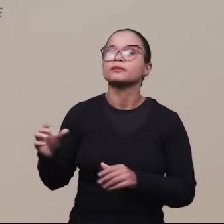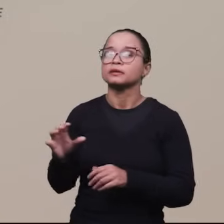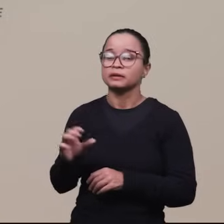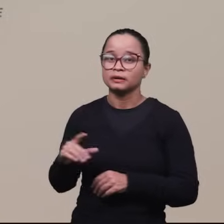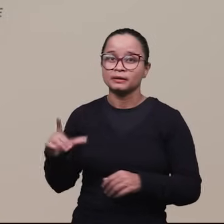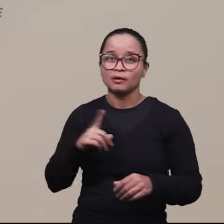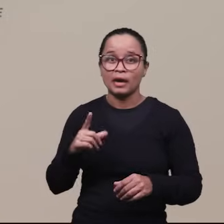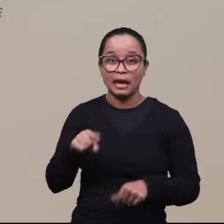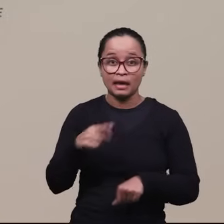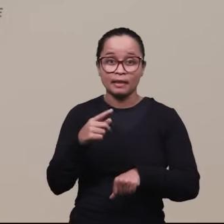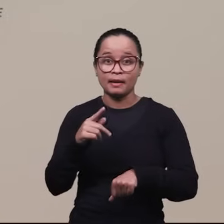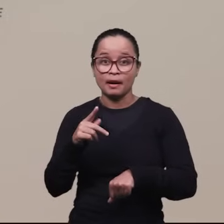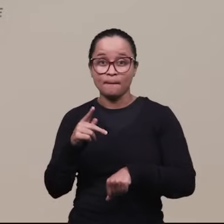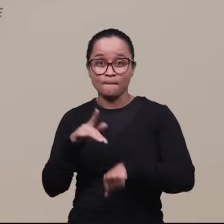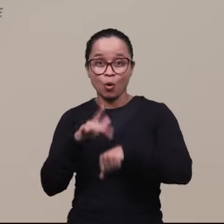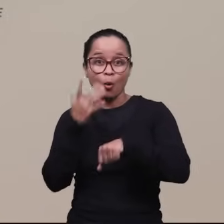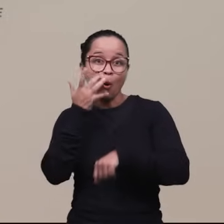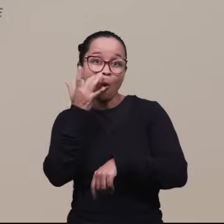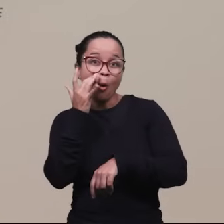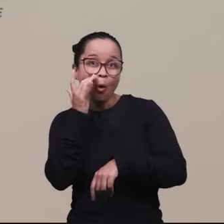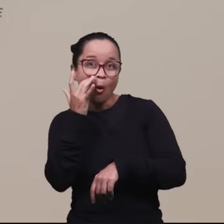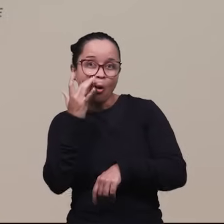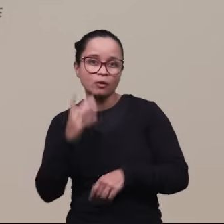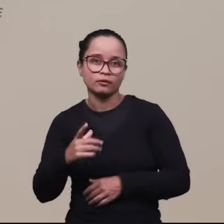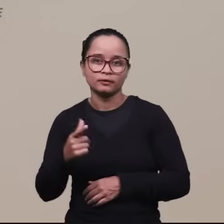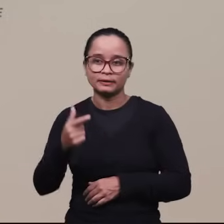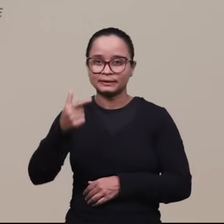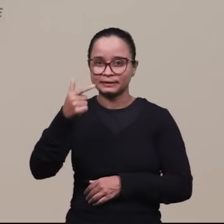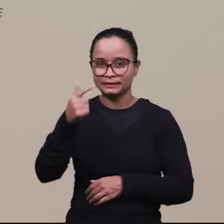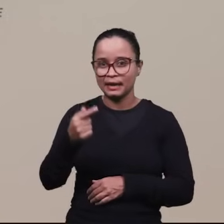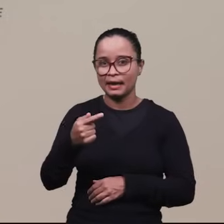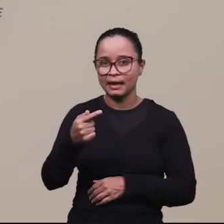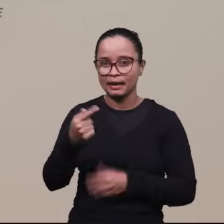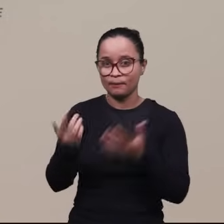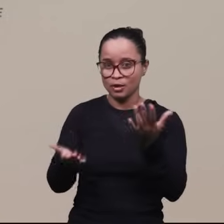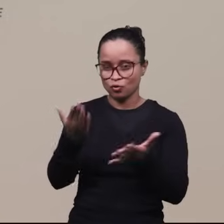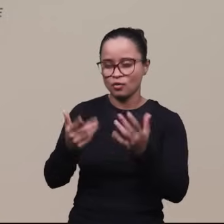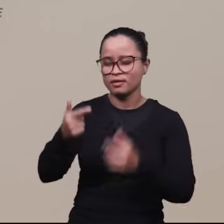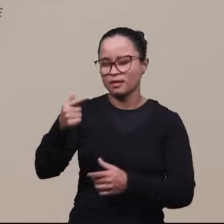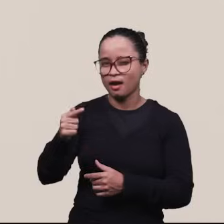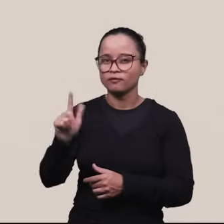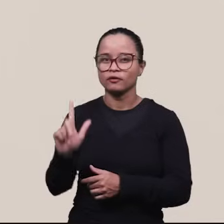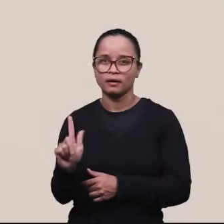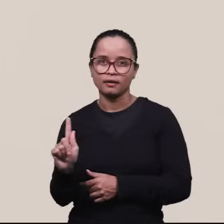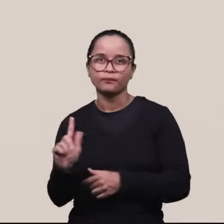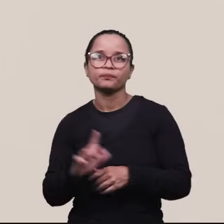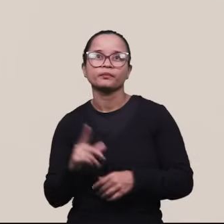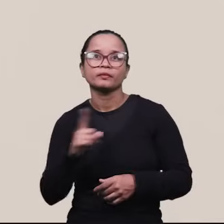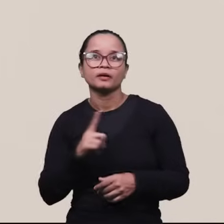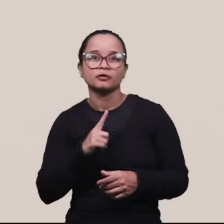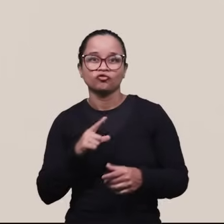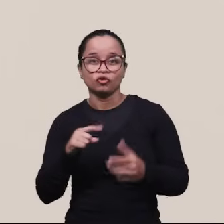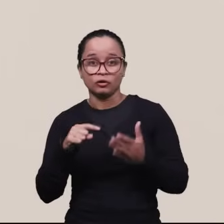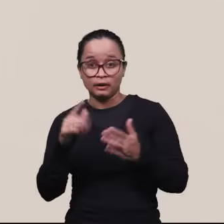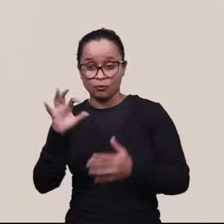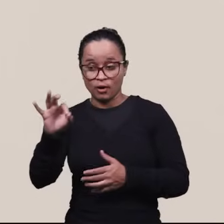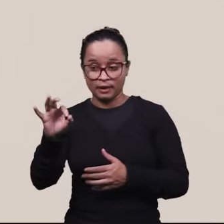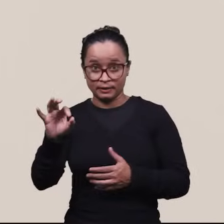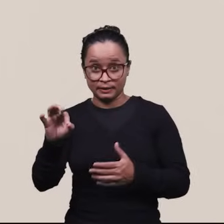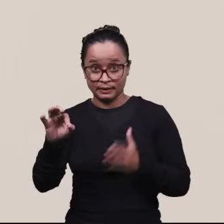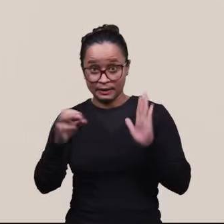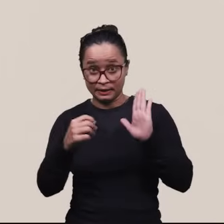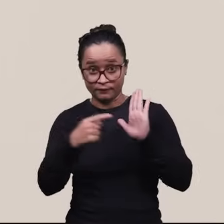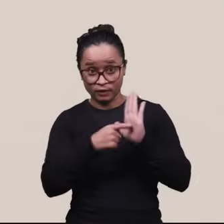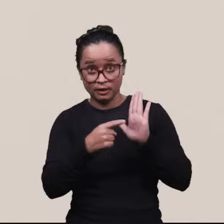de ouro, pesavam 7 gramas e tinham de um lado a figura do rei com